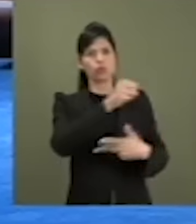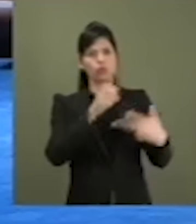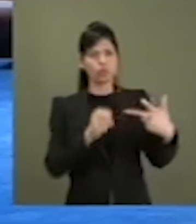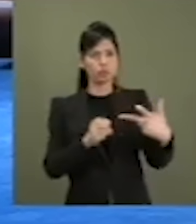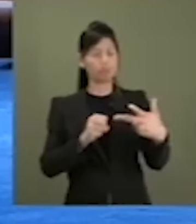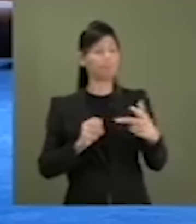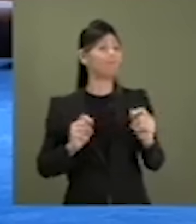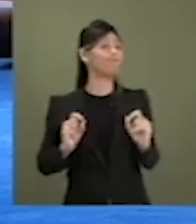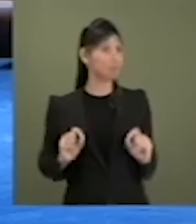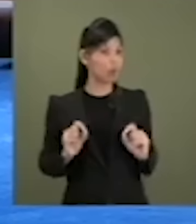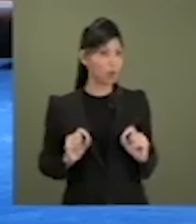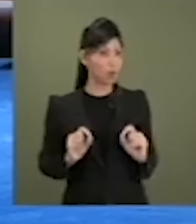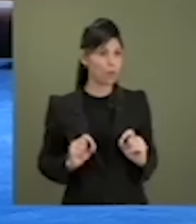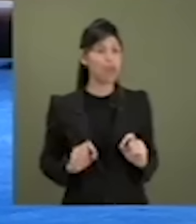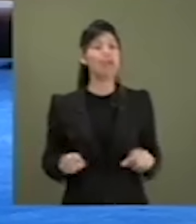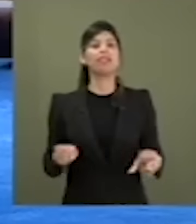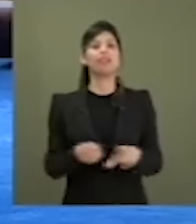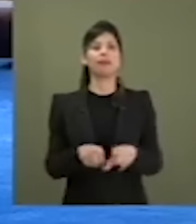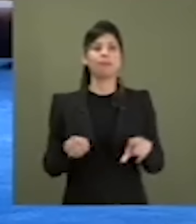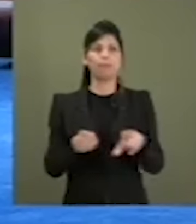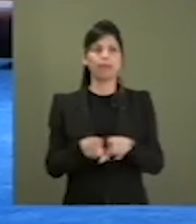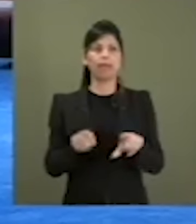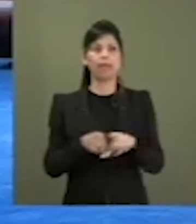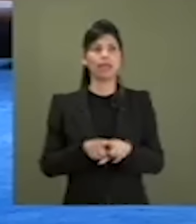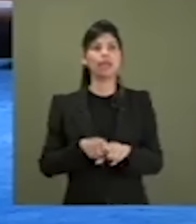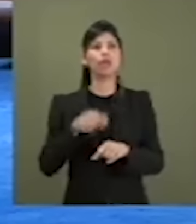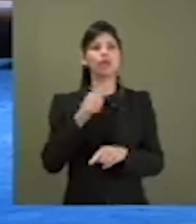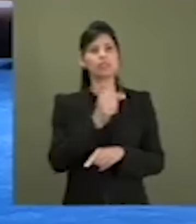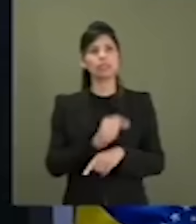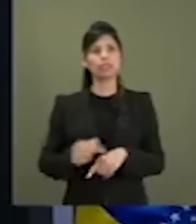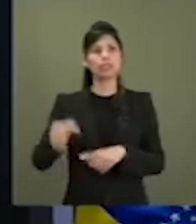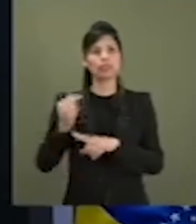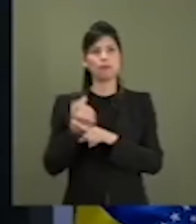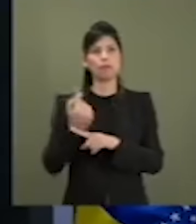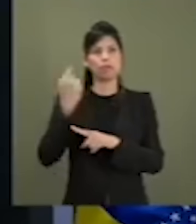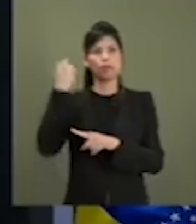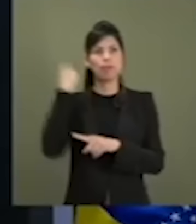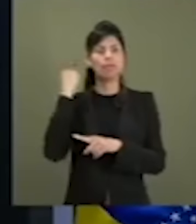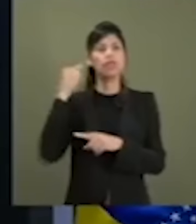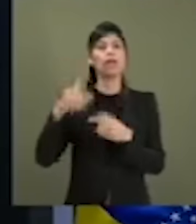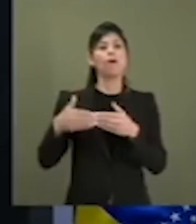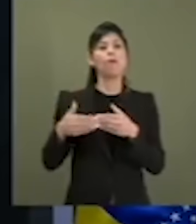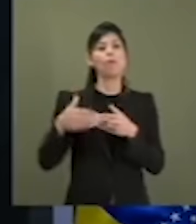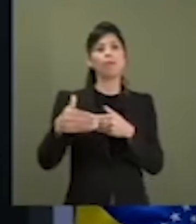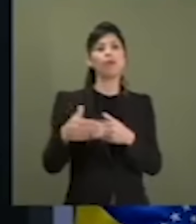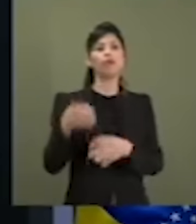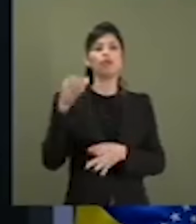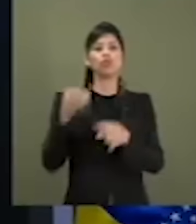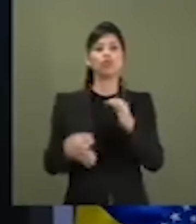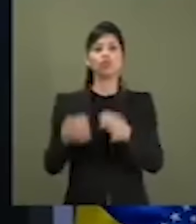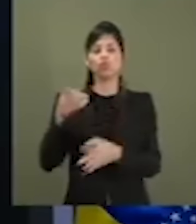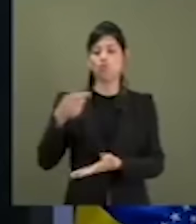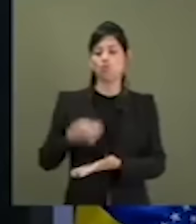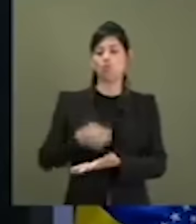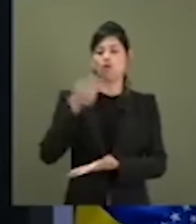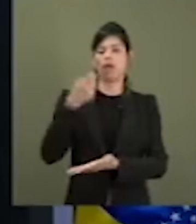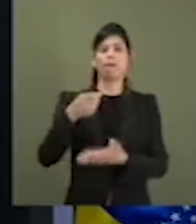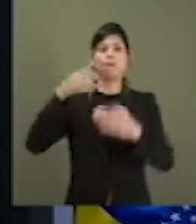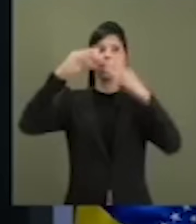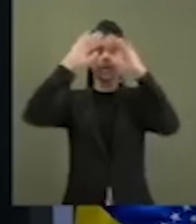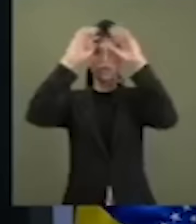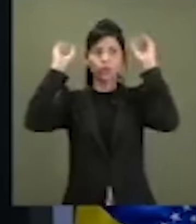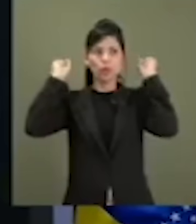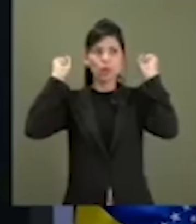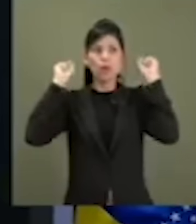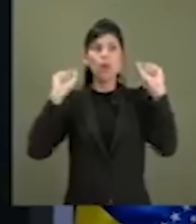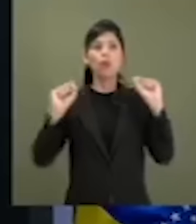Mas, além disso, nós tivemos, ao longo da semana passada, os primeiros julgamentos no âmbito do Supremo Tribunal Federal com